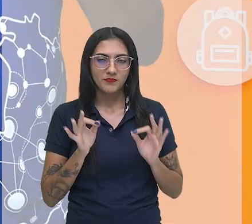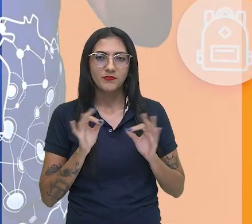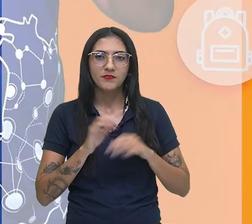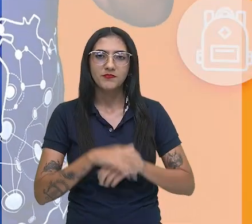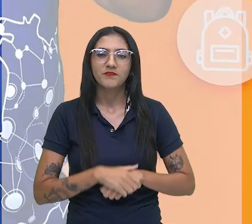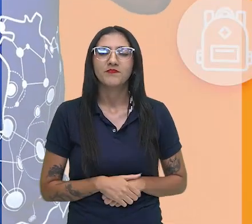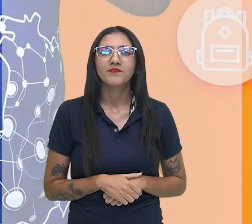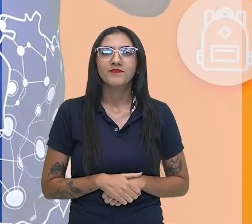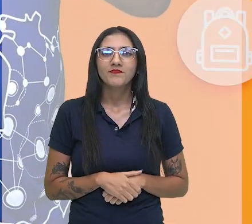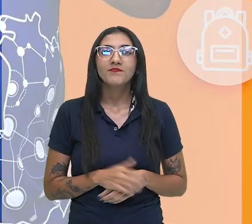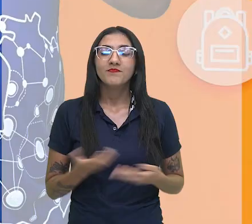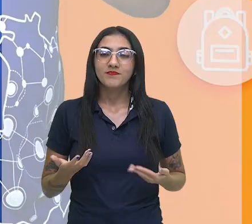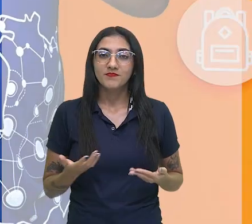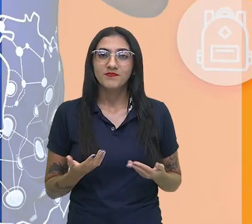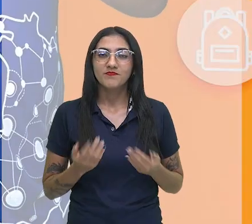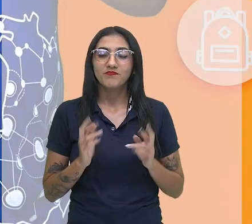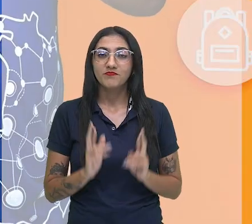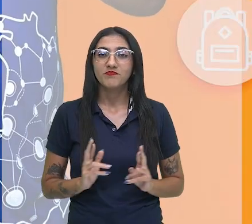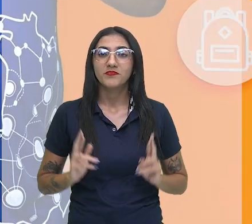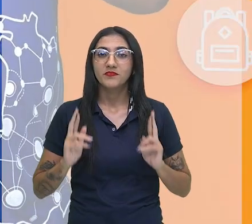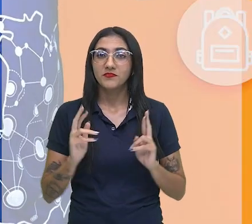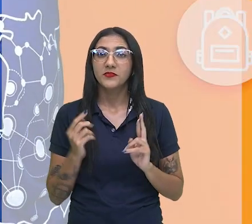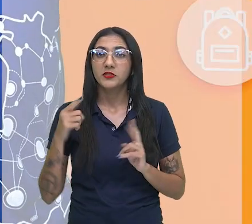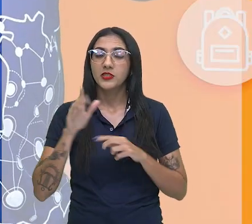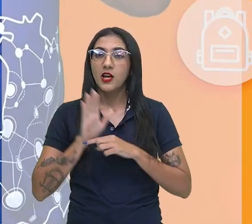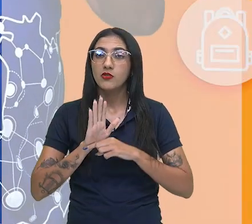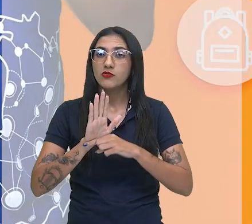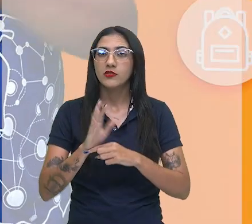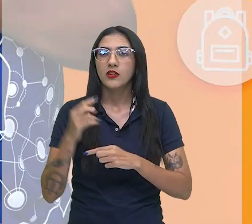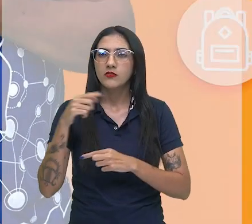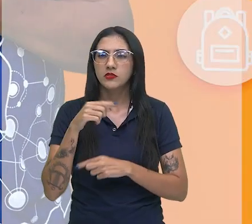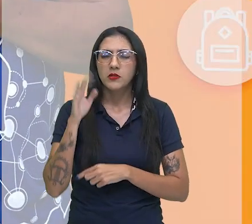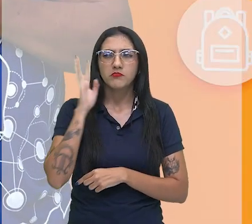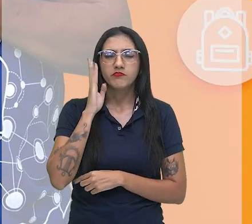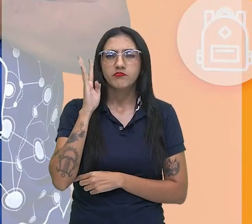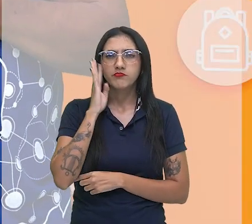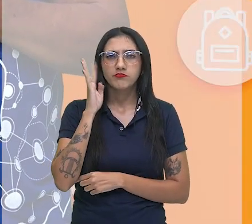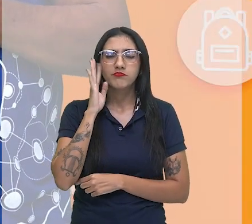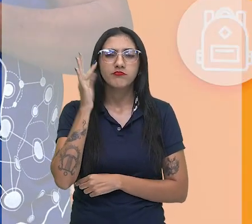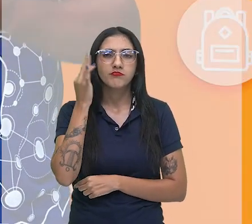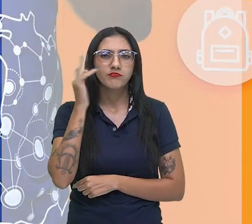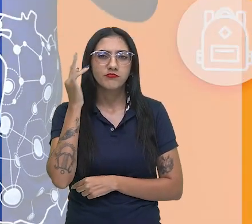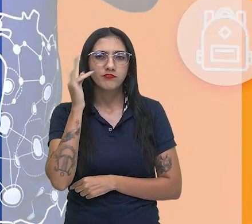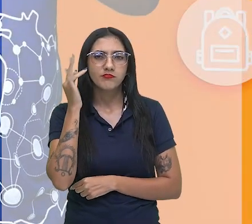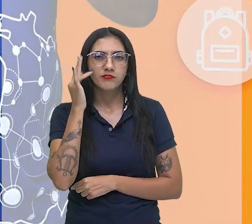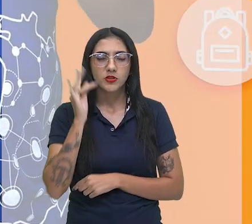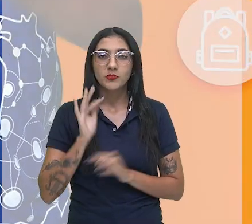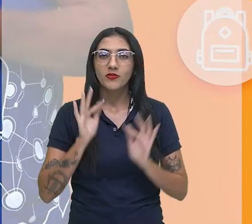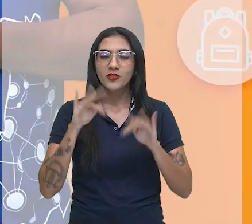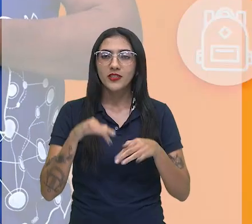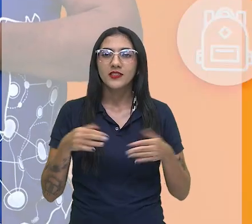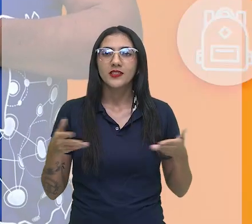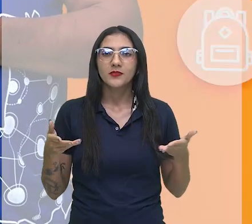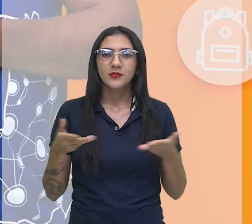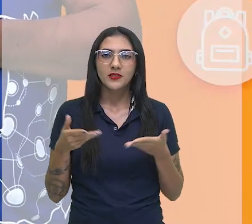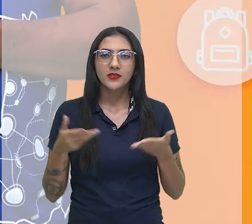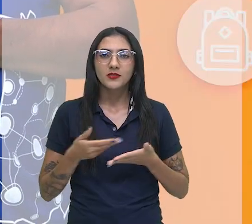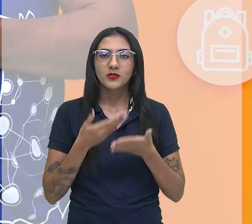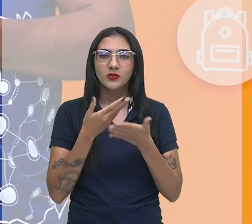pessoal? Então, espero que isso tenha ajudado aí a nossa reflexão filosófica e vamos aí,